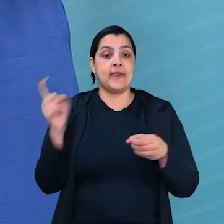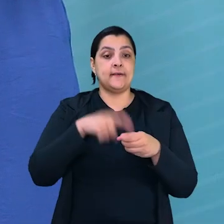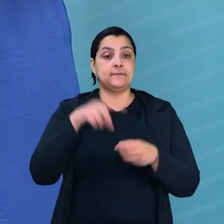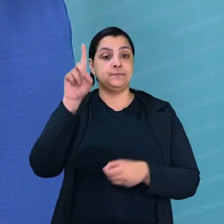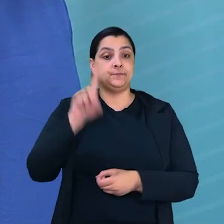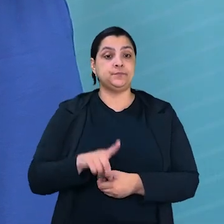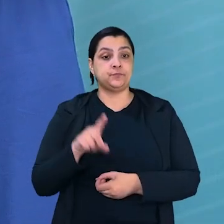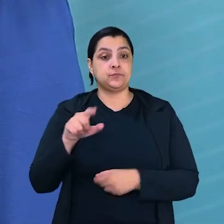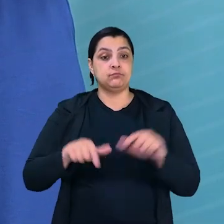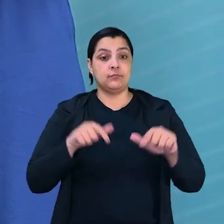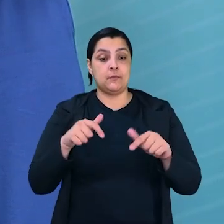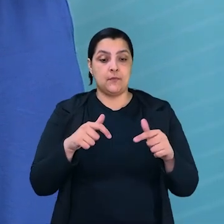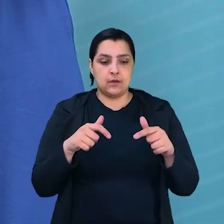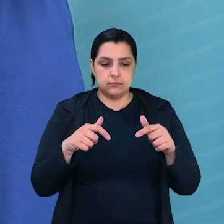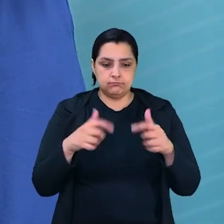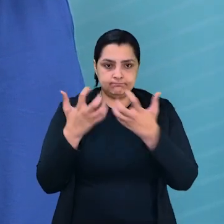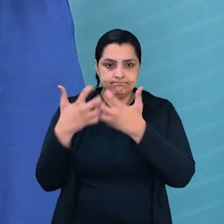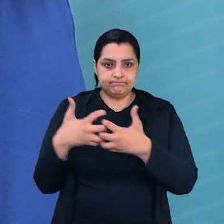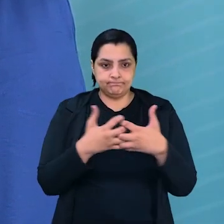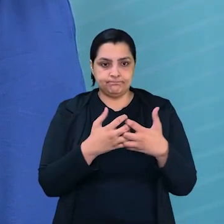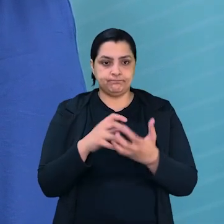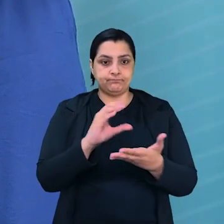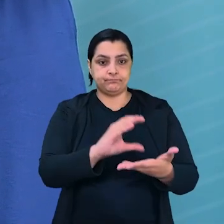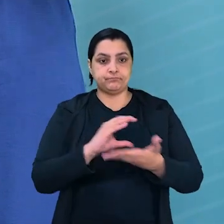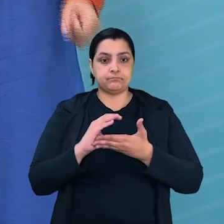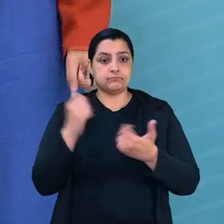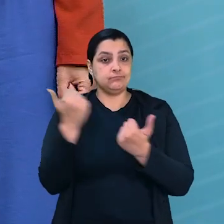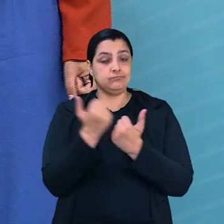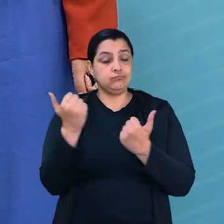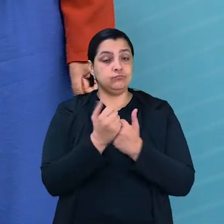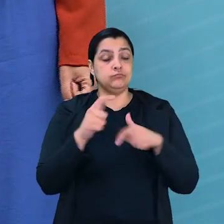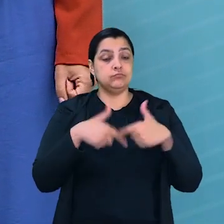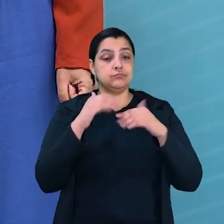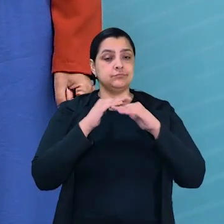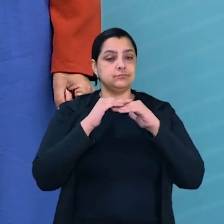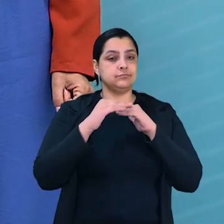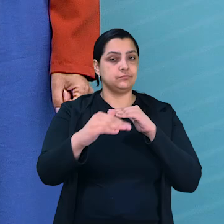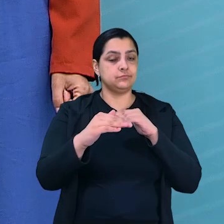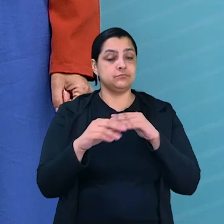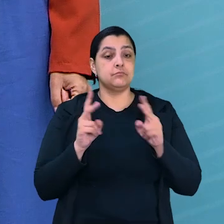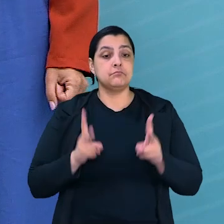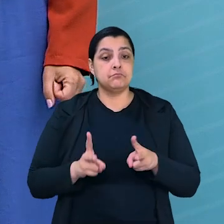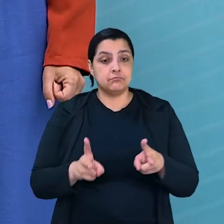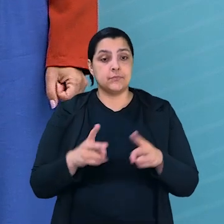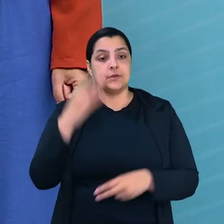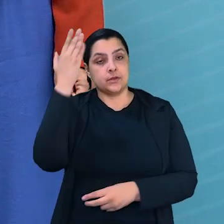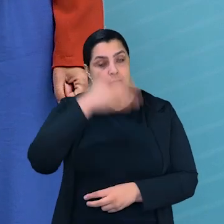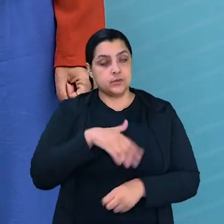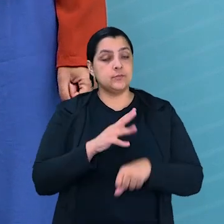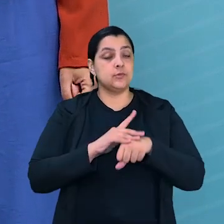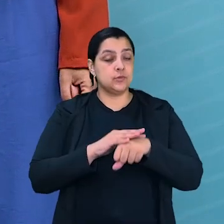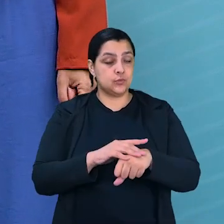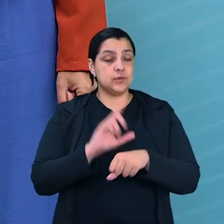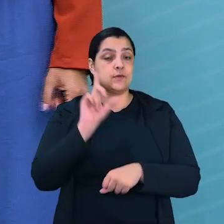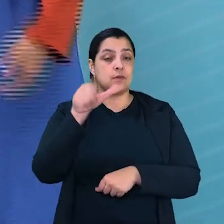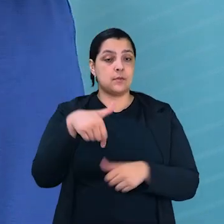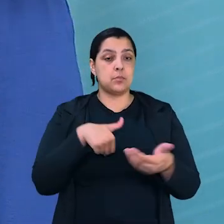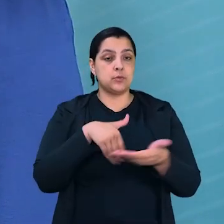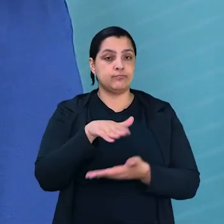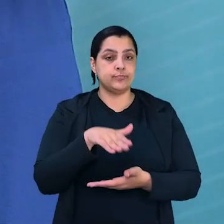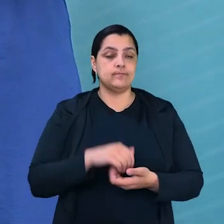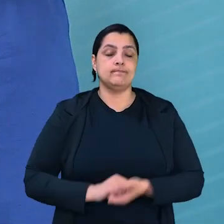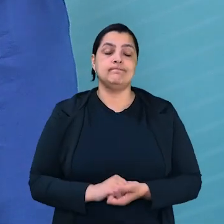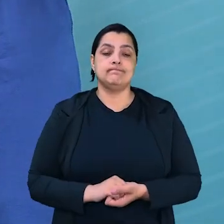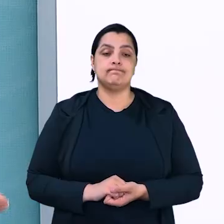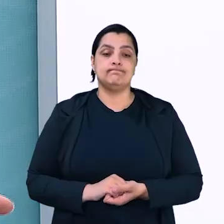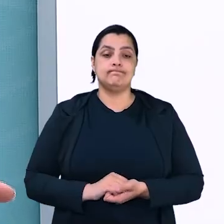TST restabeleceu o direito de um operador de máquinas à indenização substitutiva da estabilidade, mesmo com reconhecimento da doença